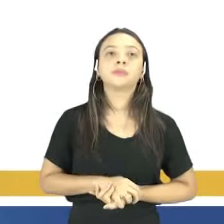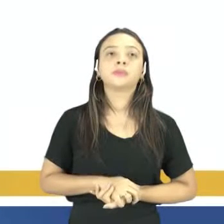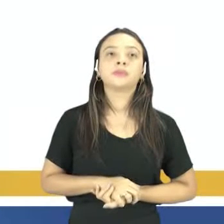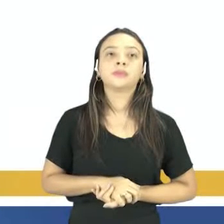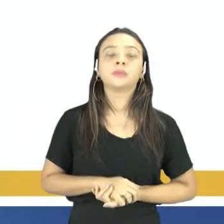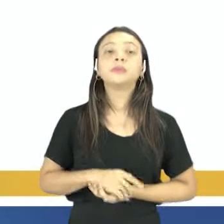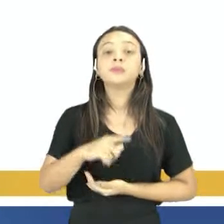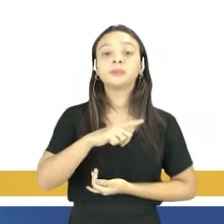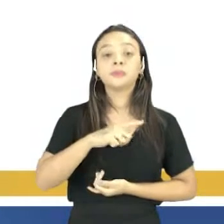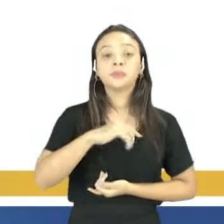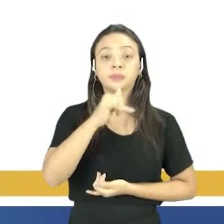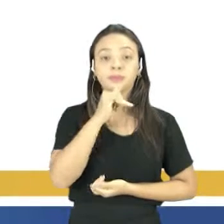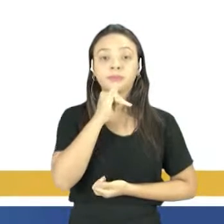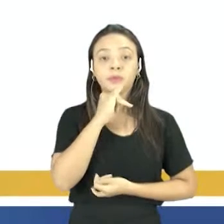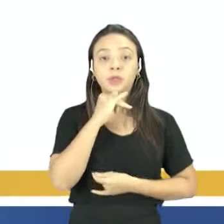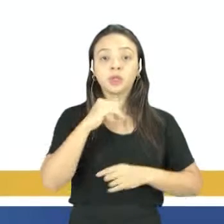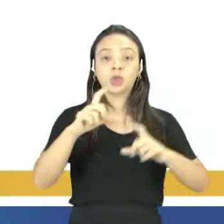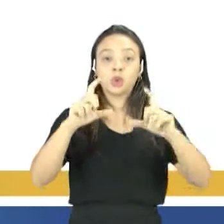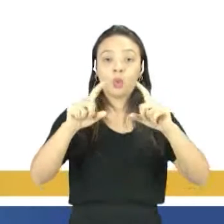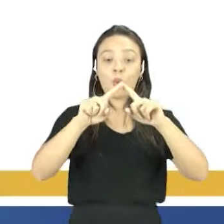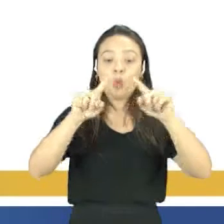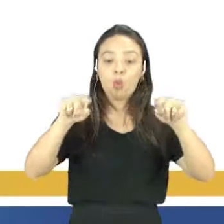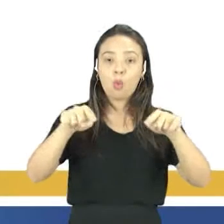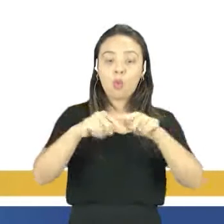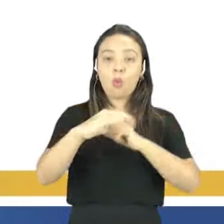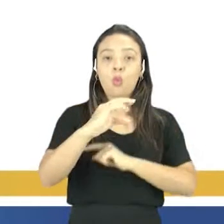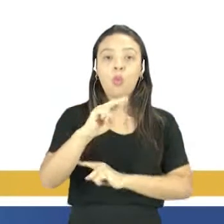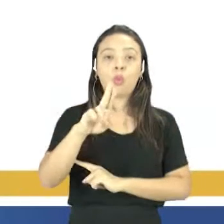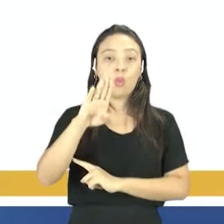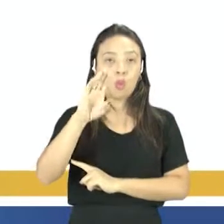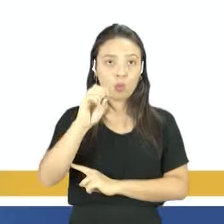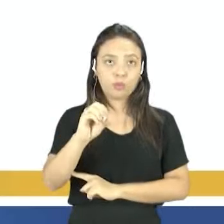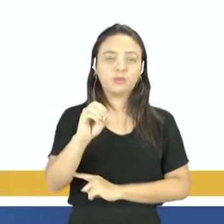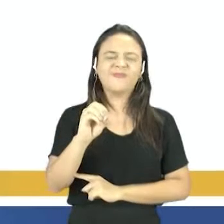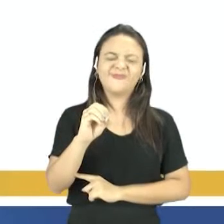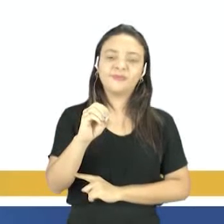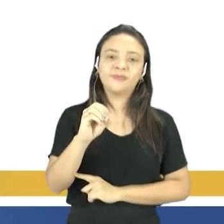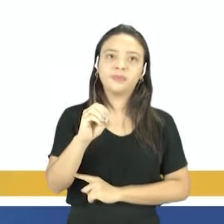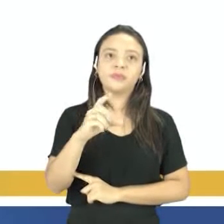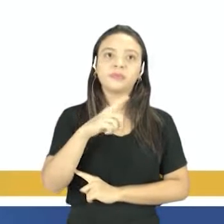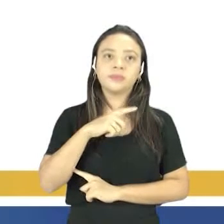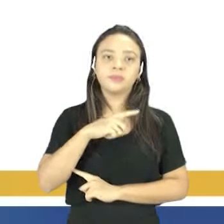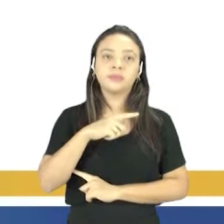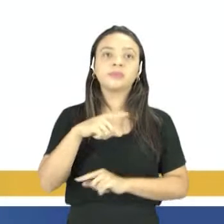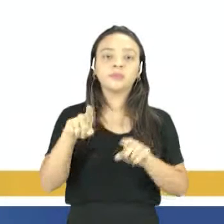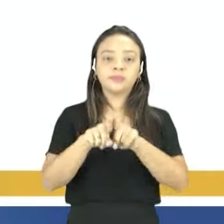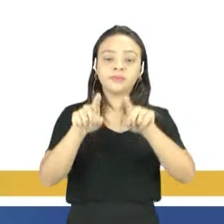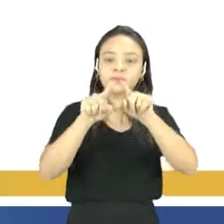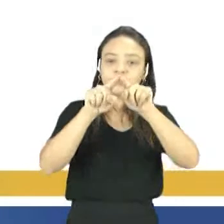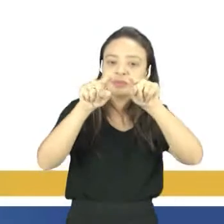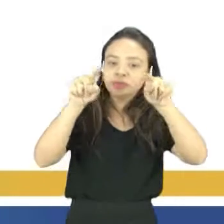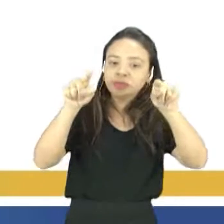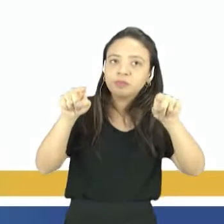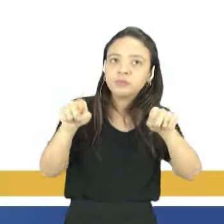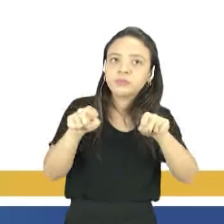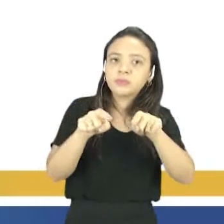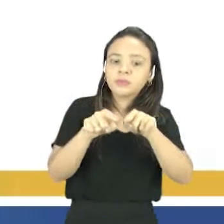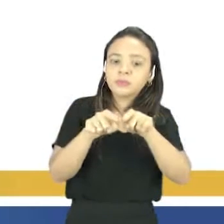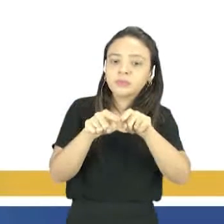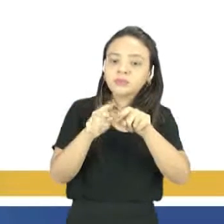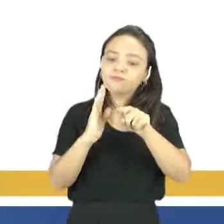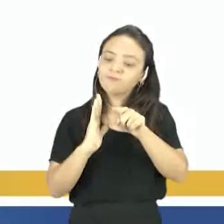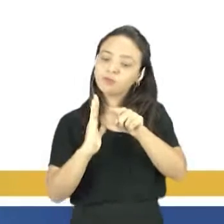Aqui nós temos, gente, um cubo, um hexaedro, melhor dizendo, que é intersectado por um plano que contém a sua